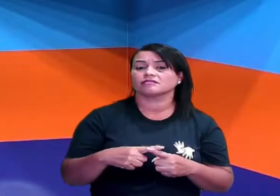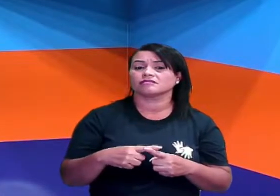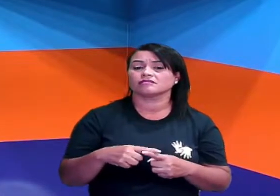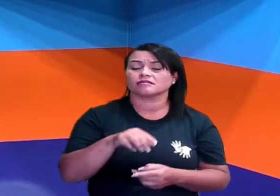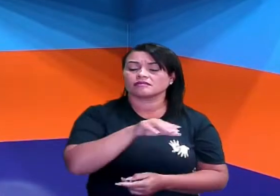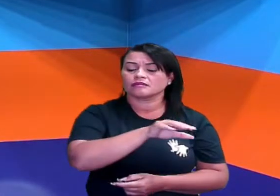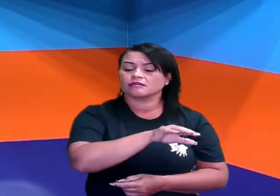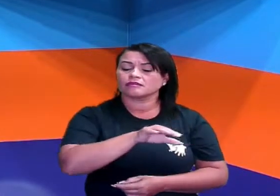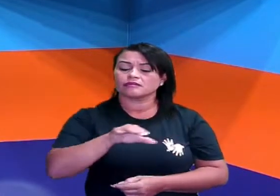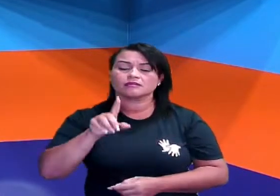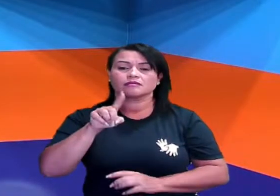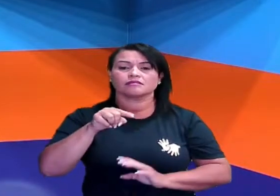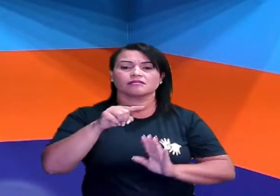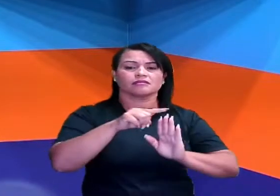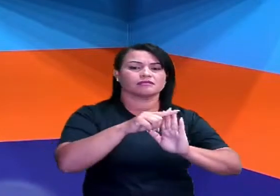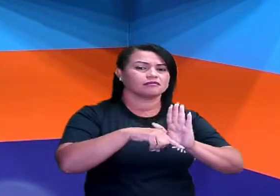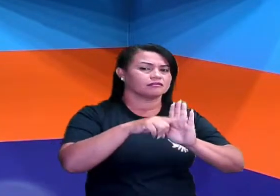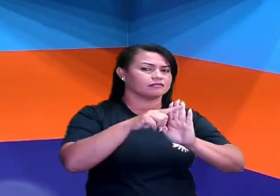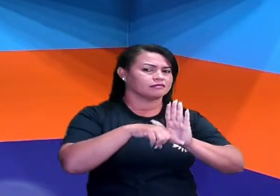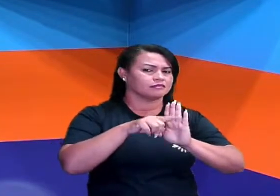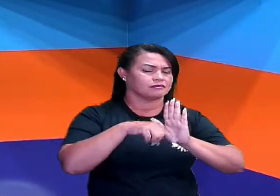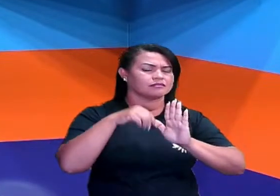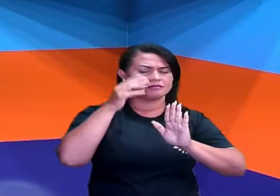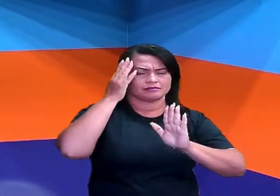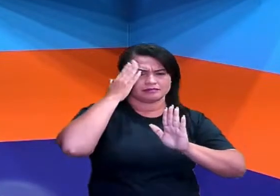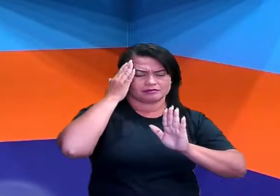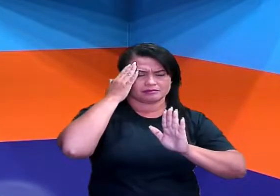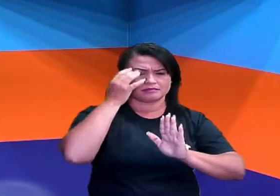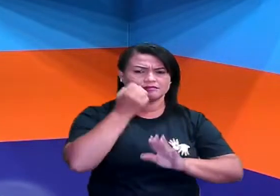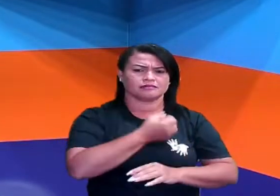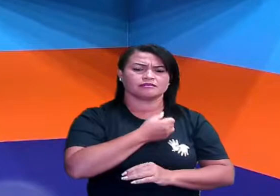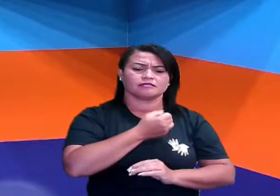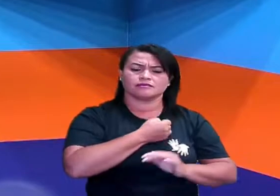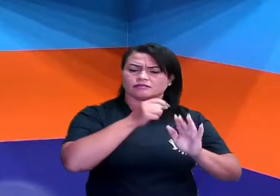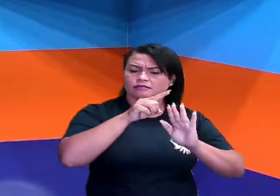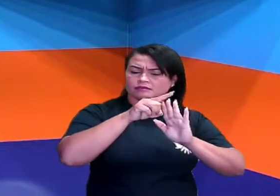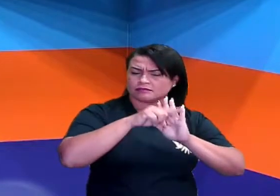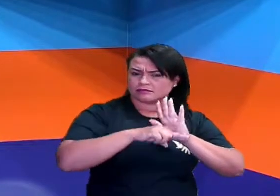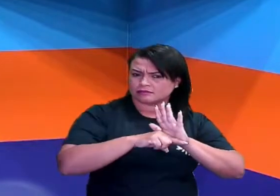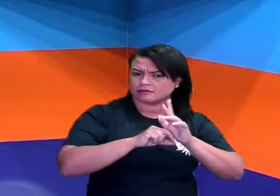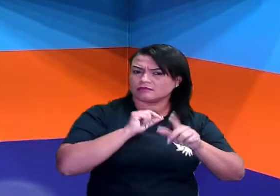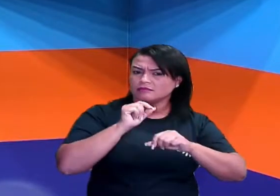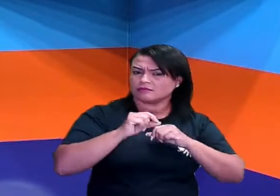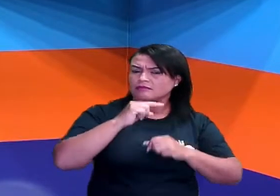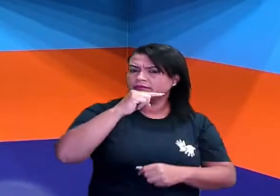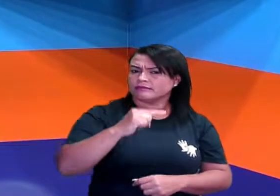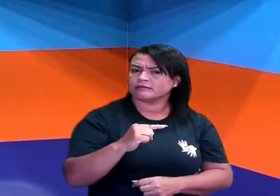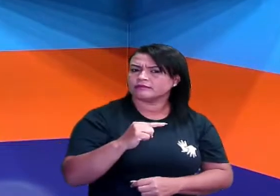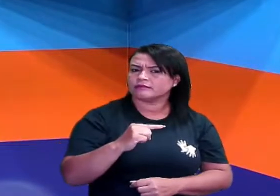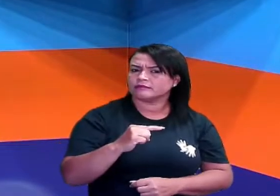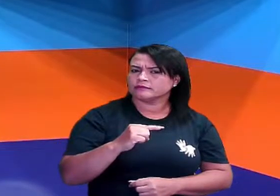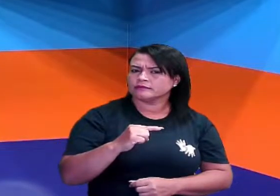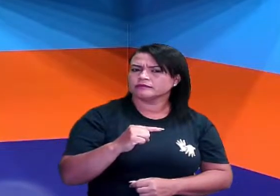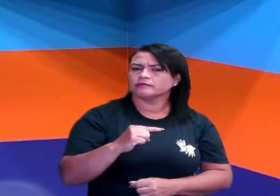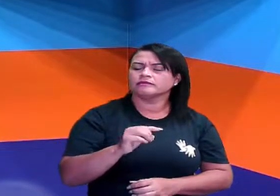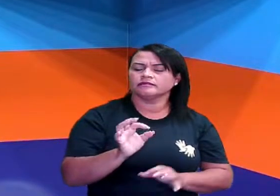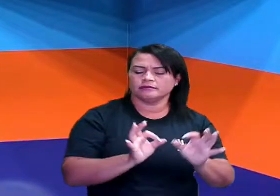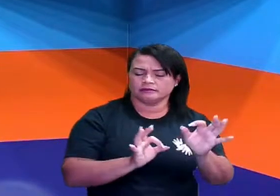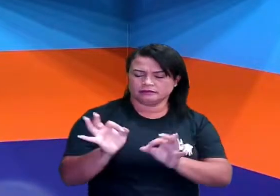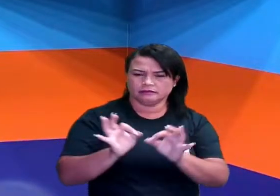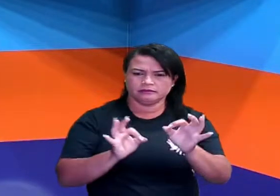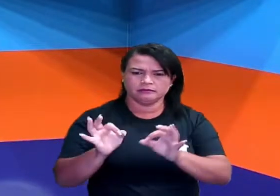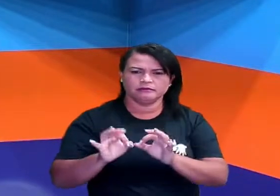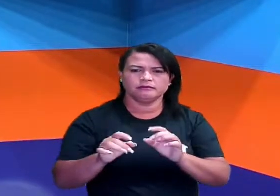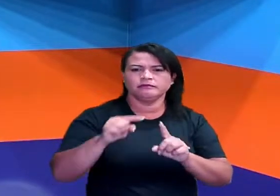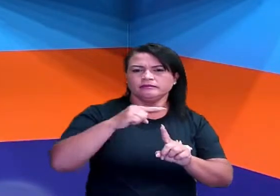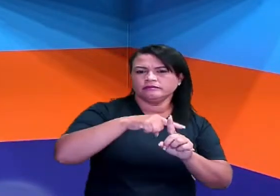ela é o quê? Negativa. E nós sabemos que o número, quando ele é negativo, nós precisamos fazer o quê? O jogo de sinais.